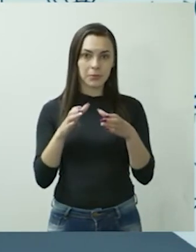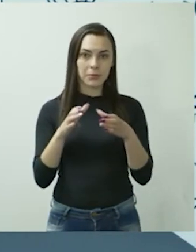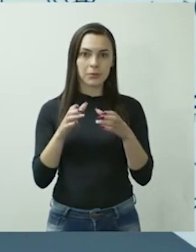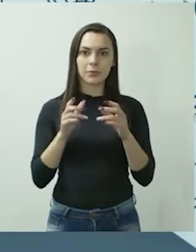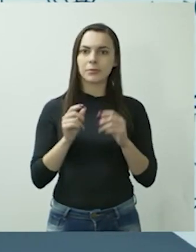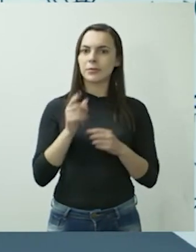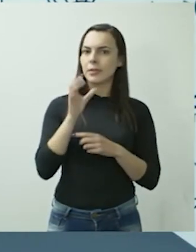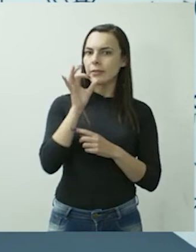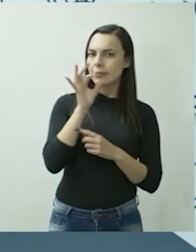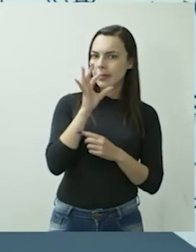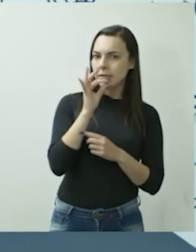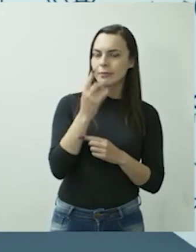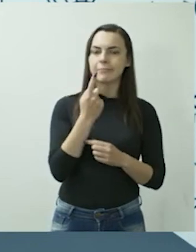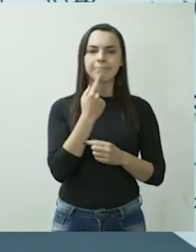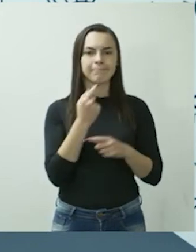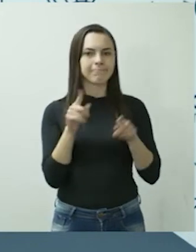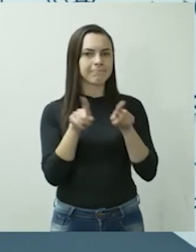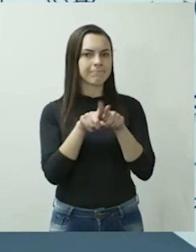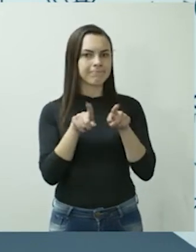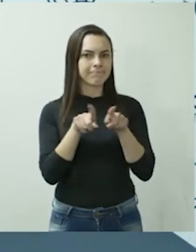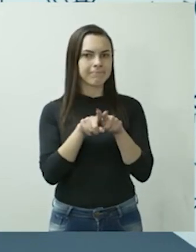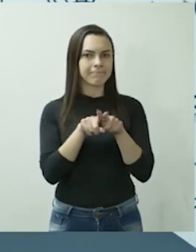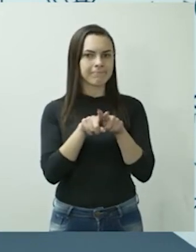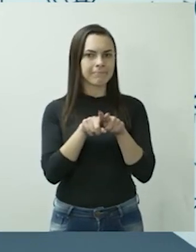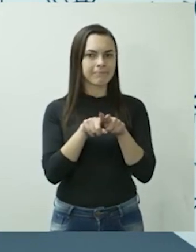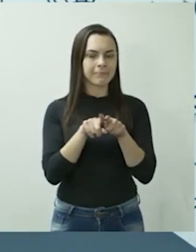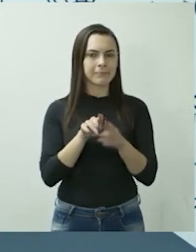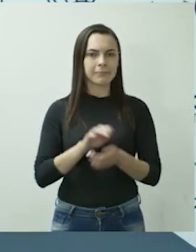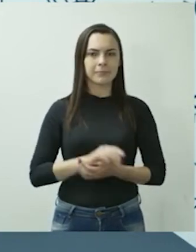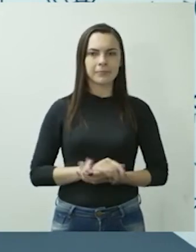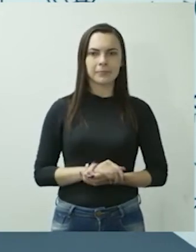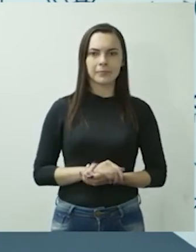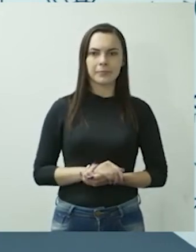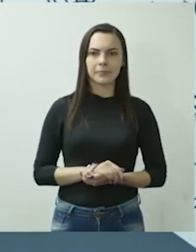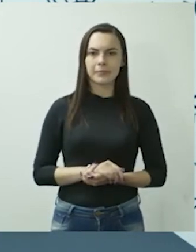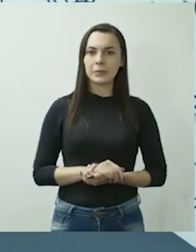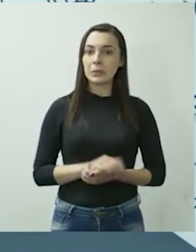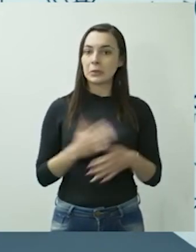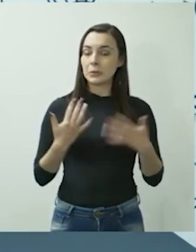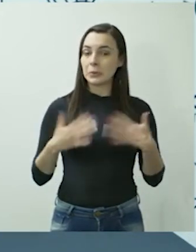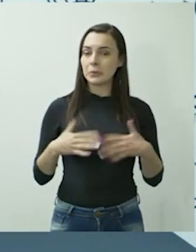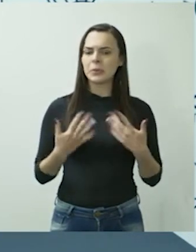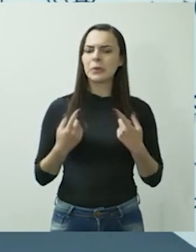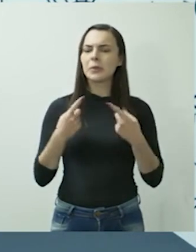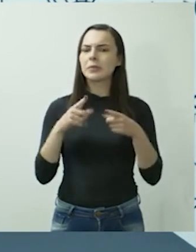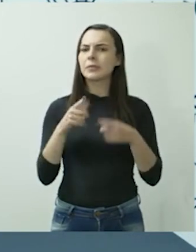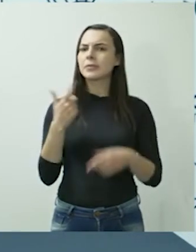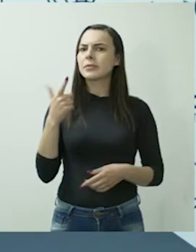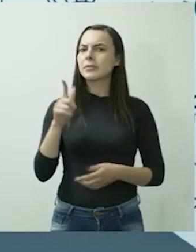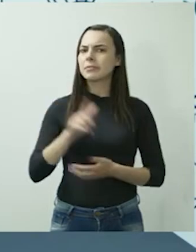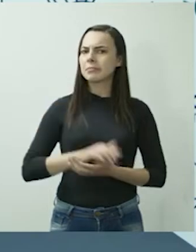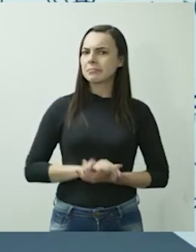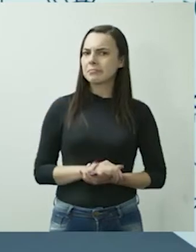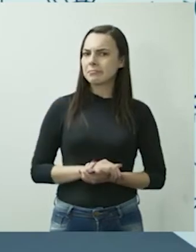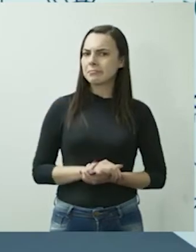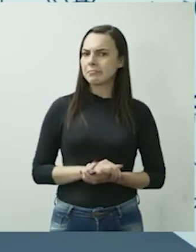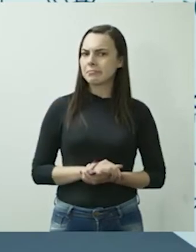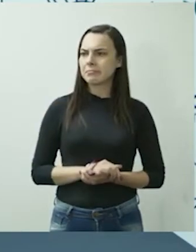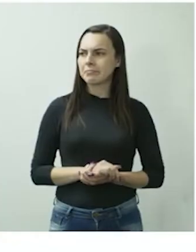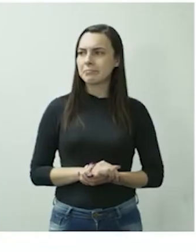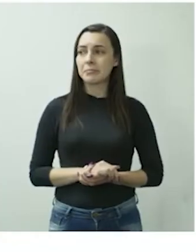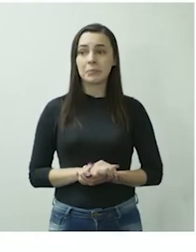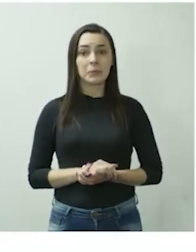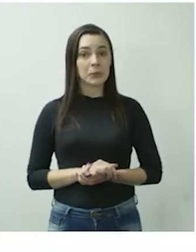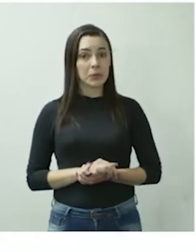verdes e vermelhas. O que será que a bruxa mandou de desafio para nós agora? Vejam na tela.